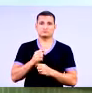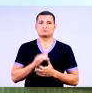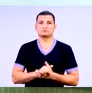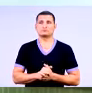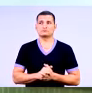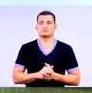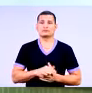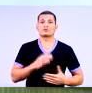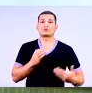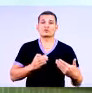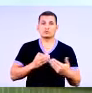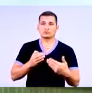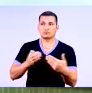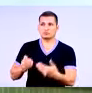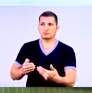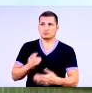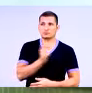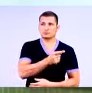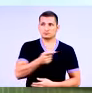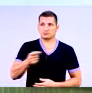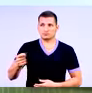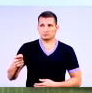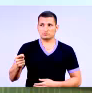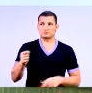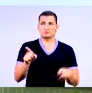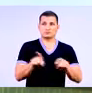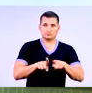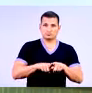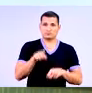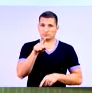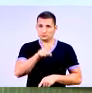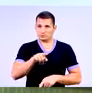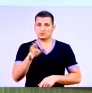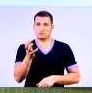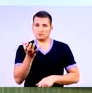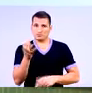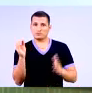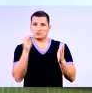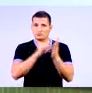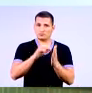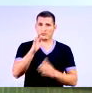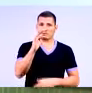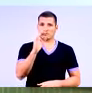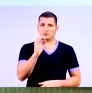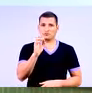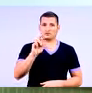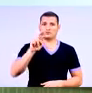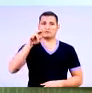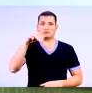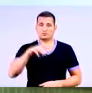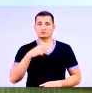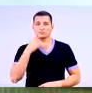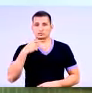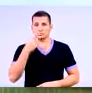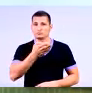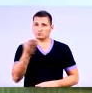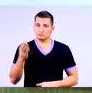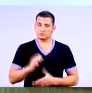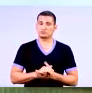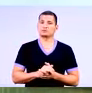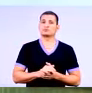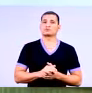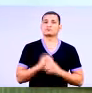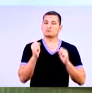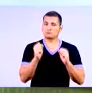Aí durante a semana também, se vocês quiserem colocar no fórum para o professor já as dúvidas de vocês, porque aí a gente já